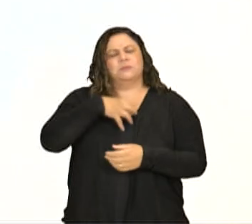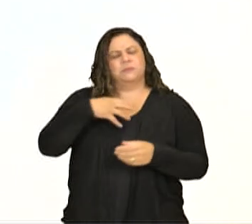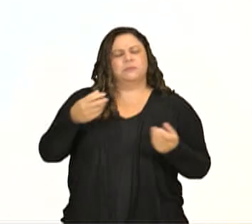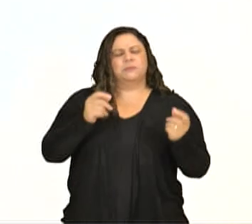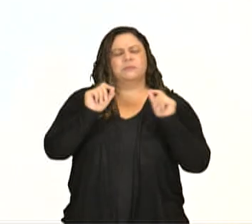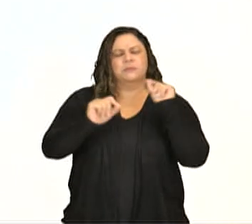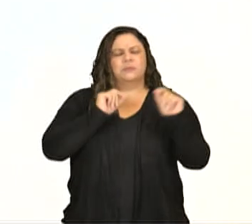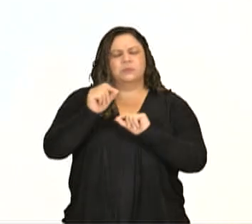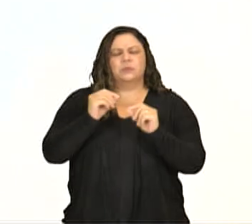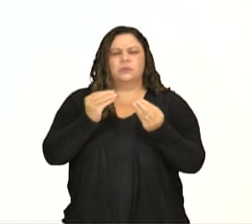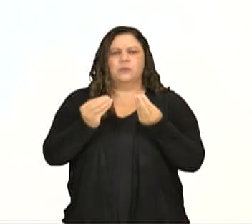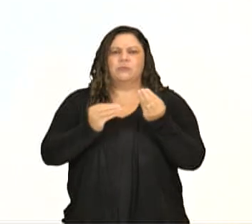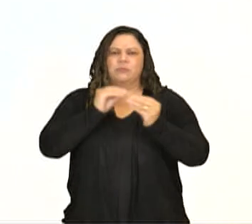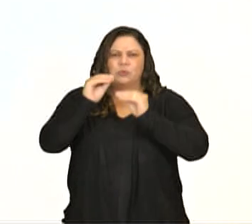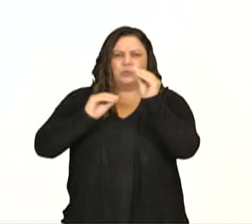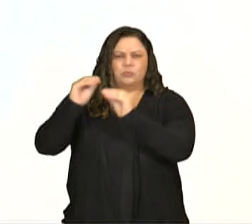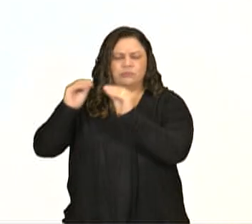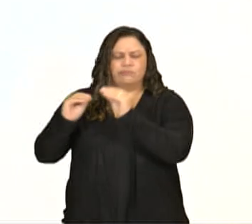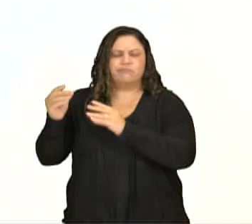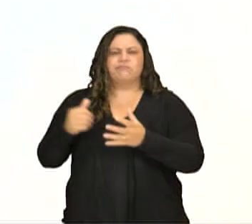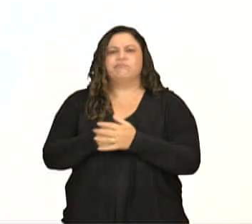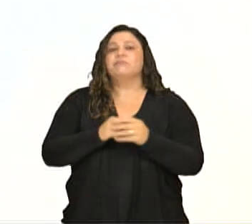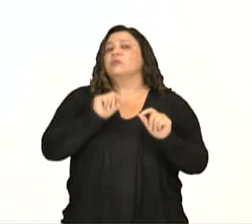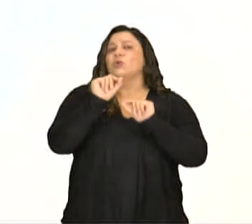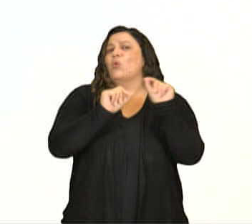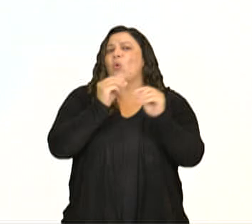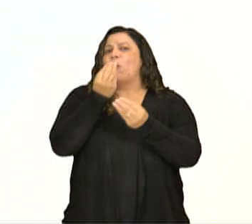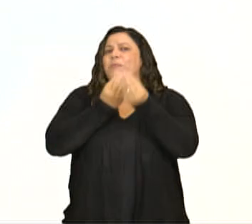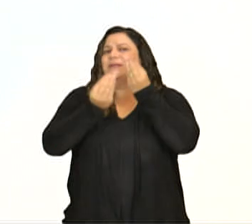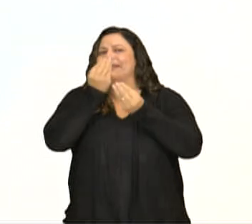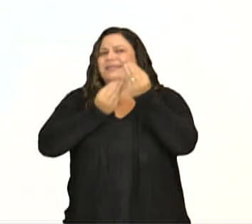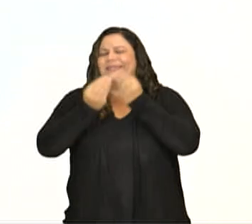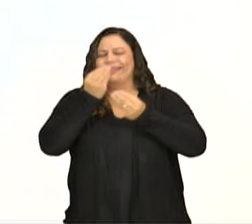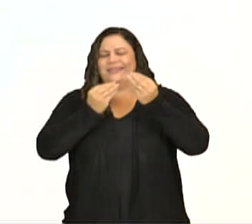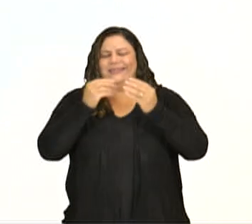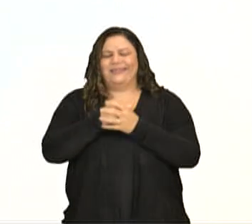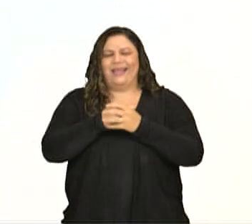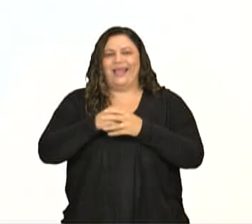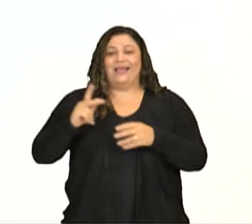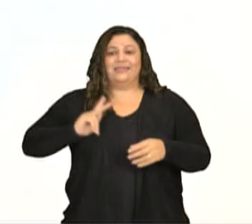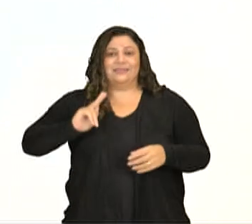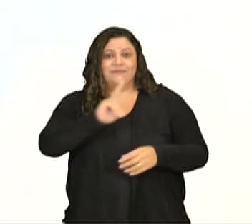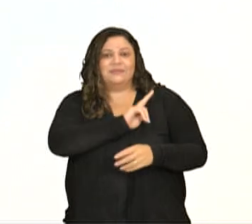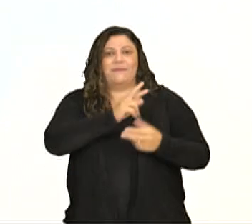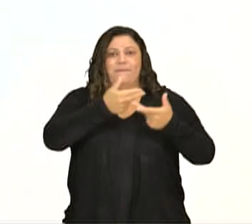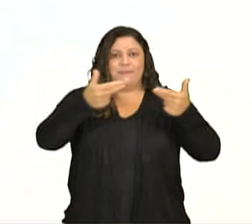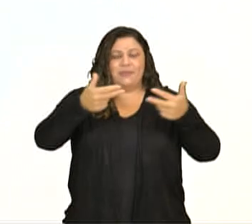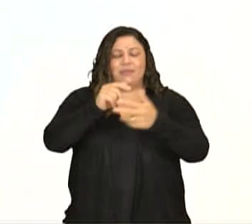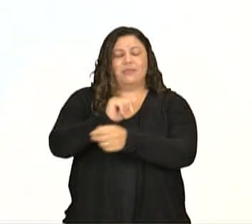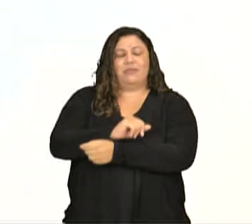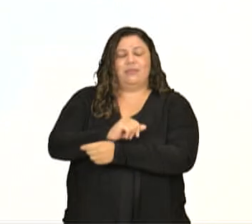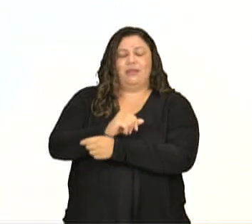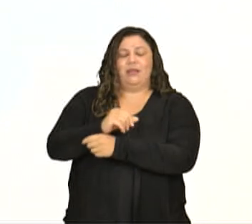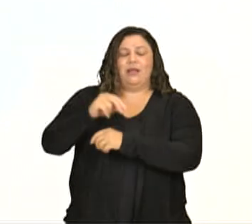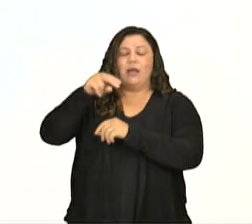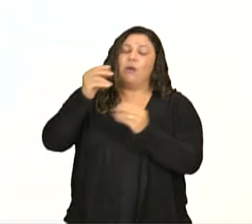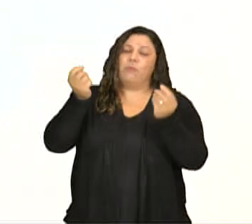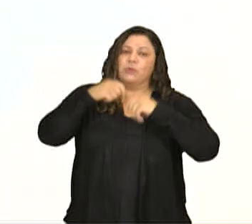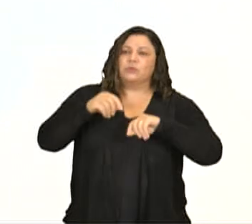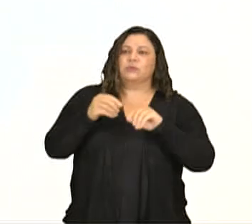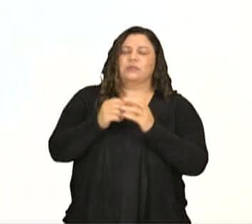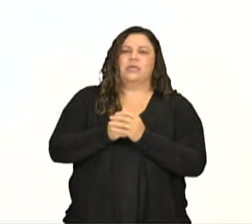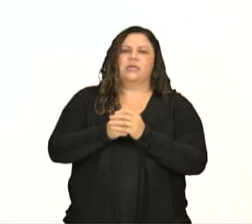alimento, nutrientes, como que ele obtém esses nutrientes do meio, pode ser por ingestão